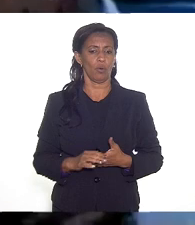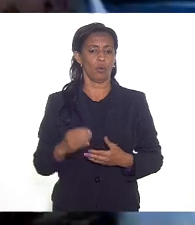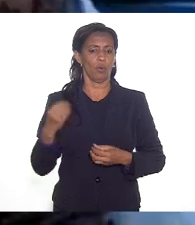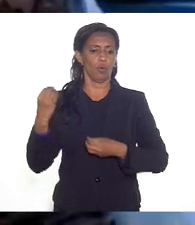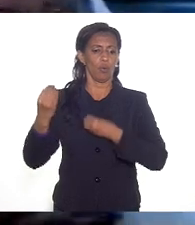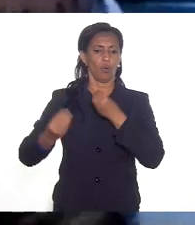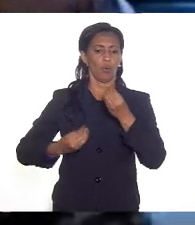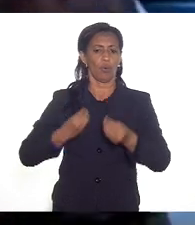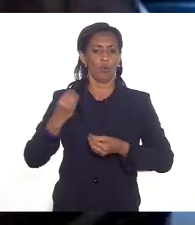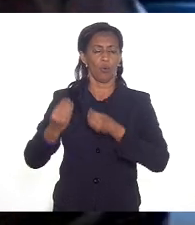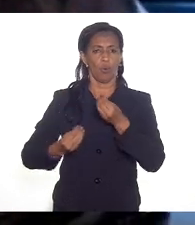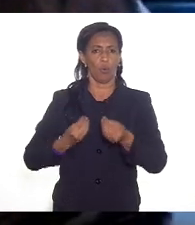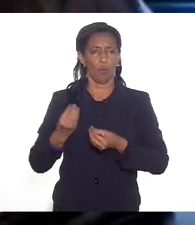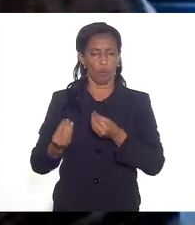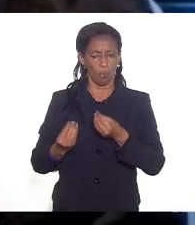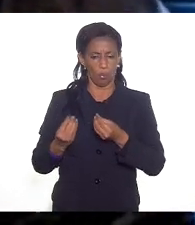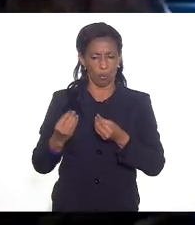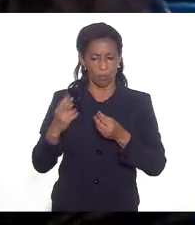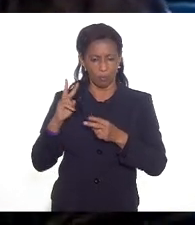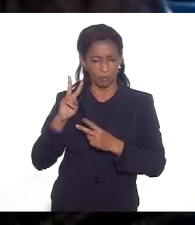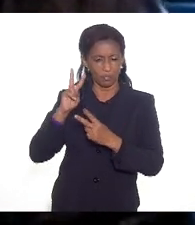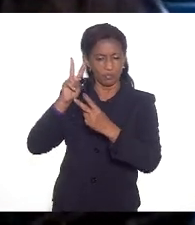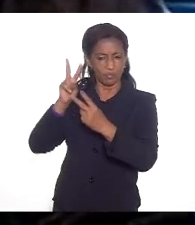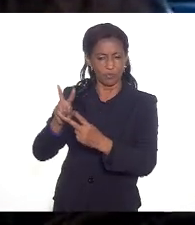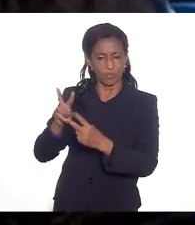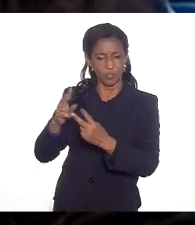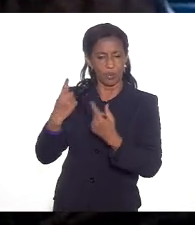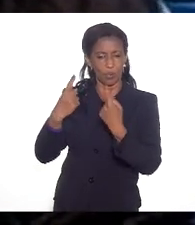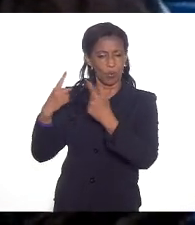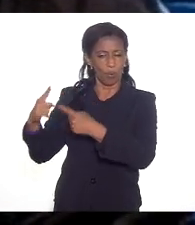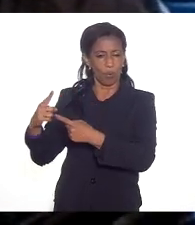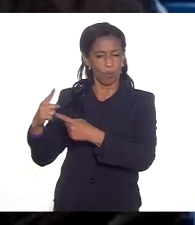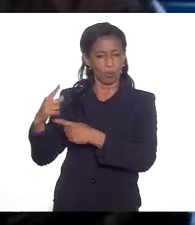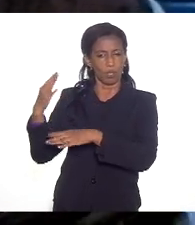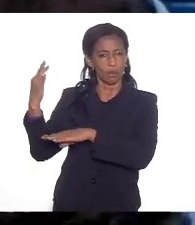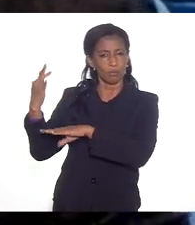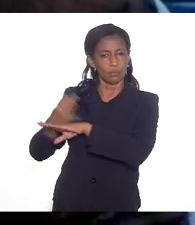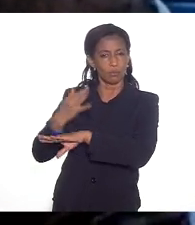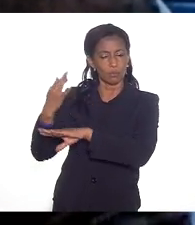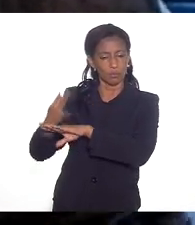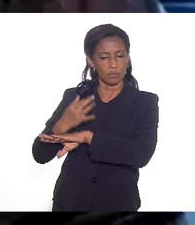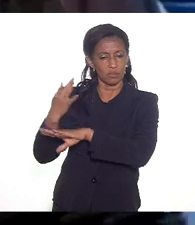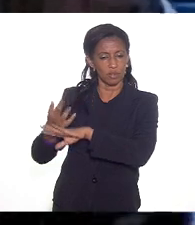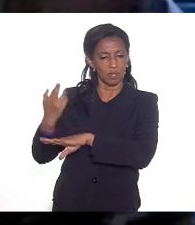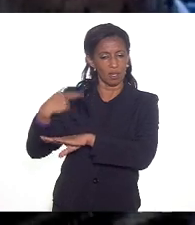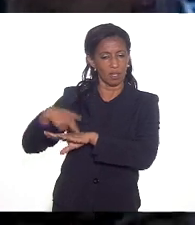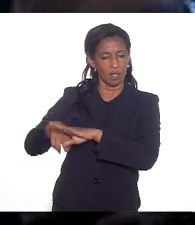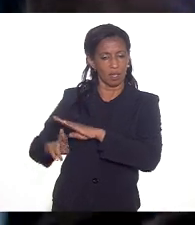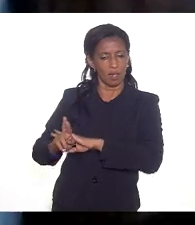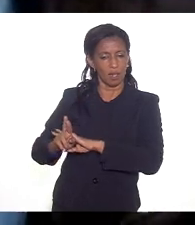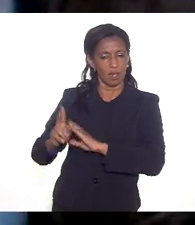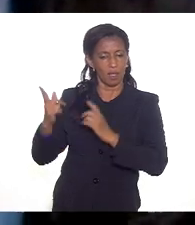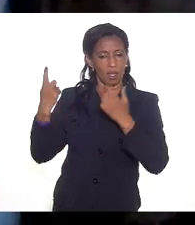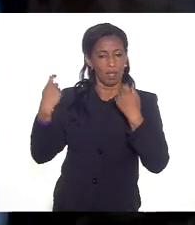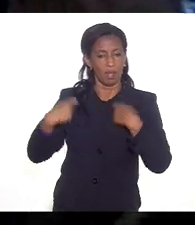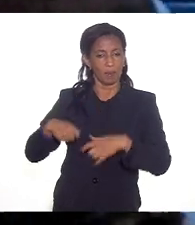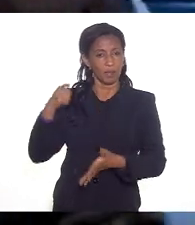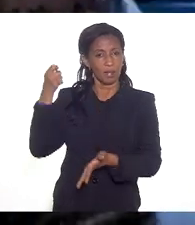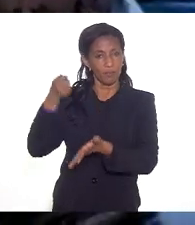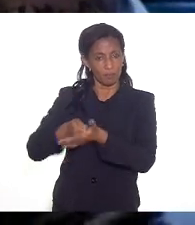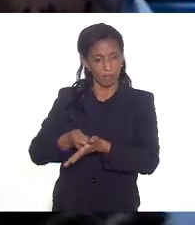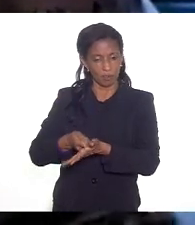pode ser E aí E aí